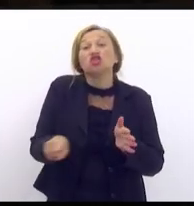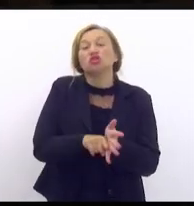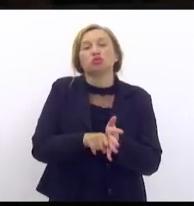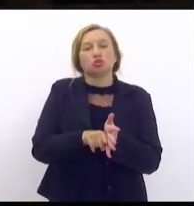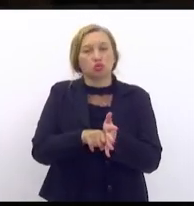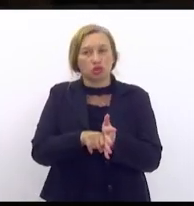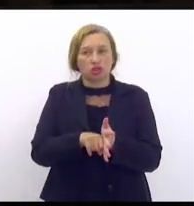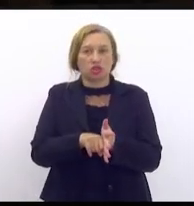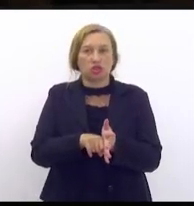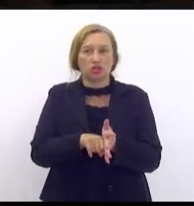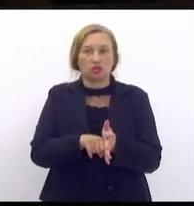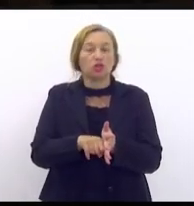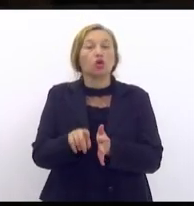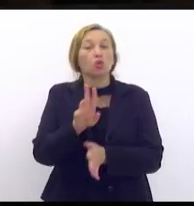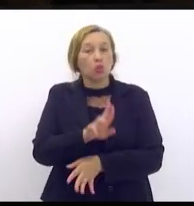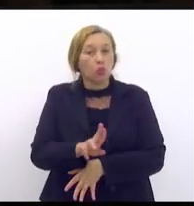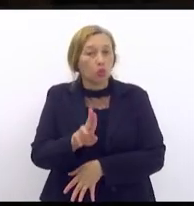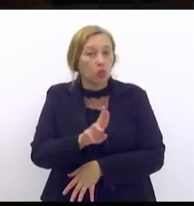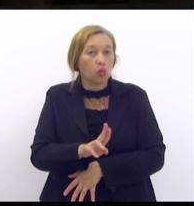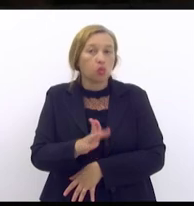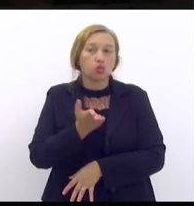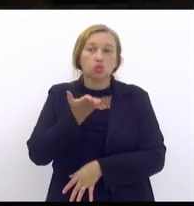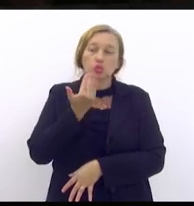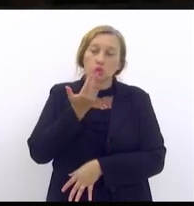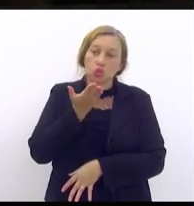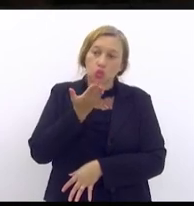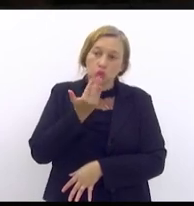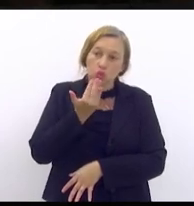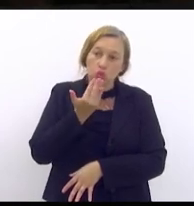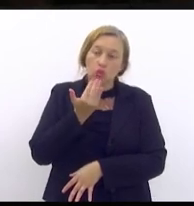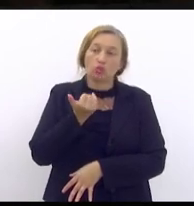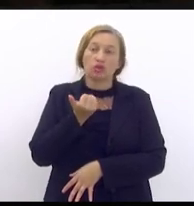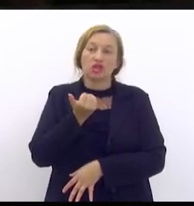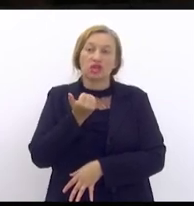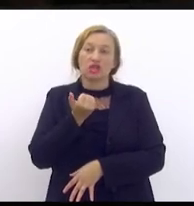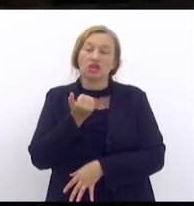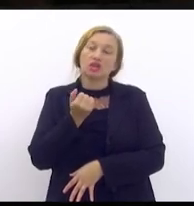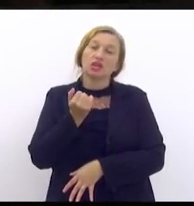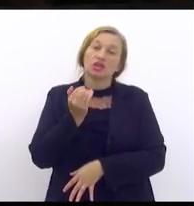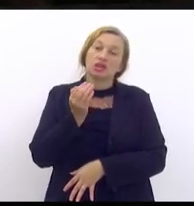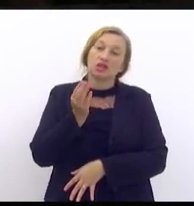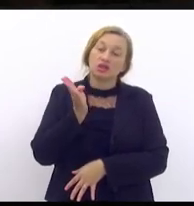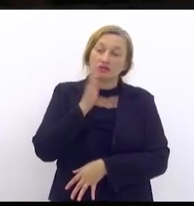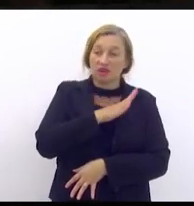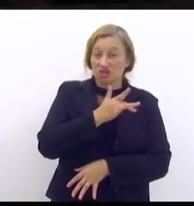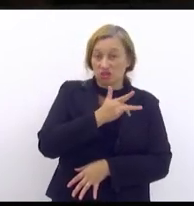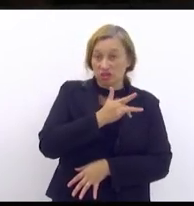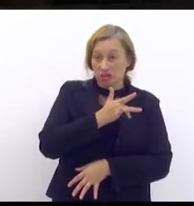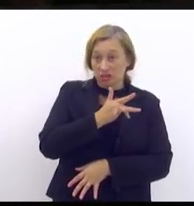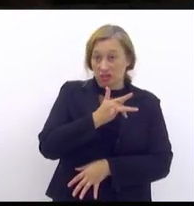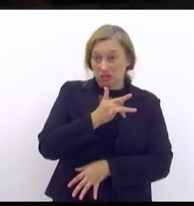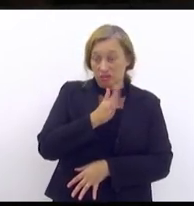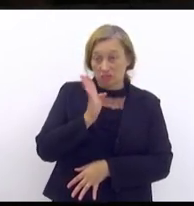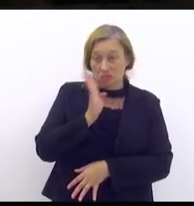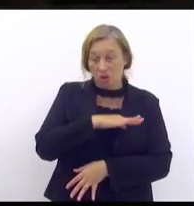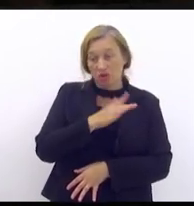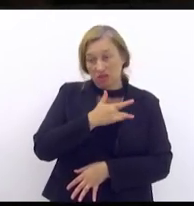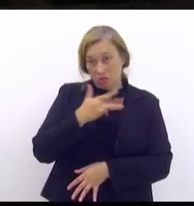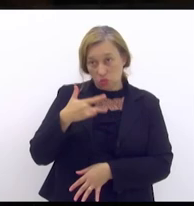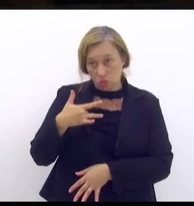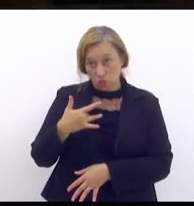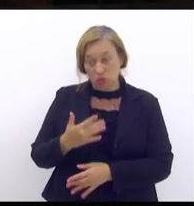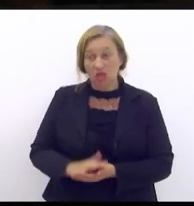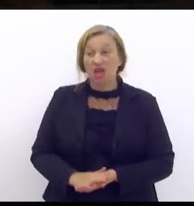reduzir o consumo dos alimentos ultraprocessados. É como fosse